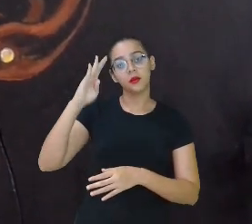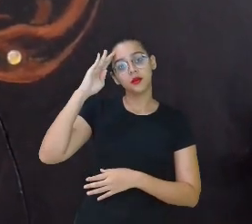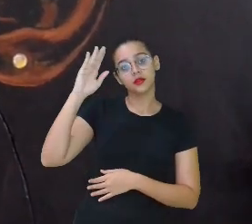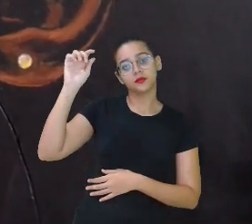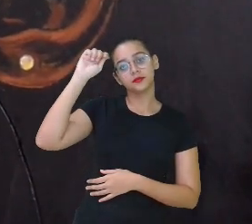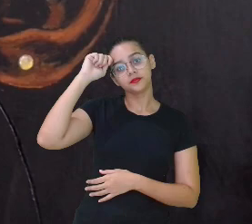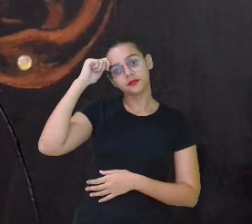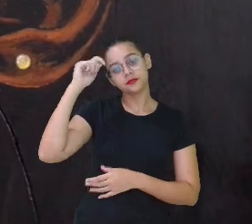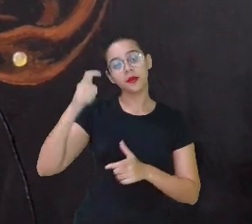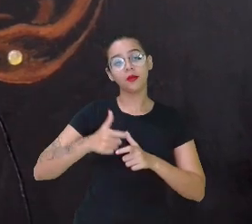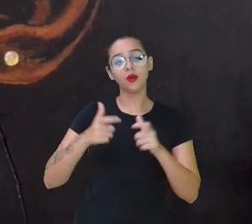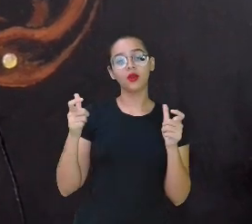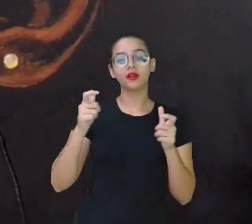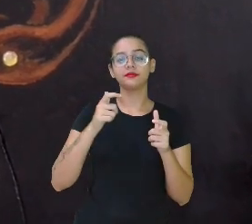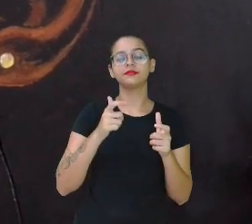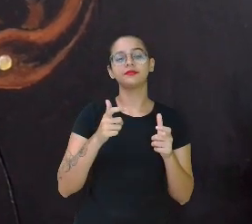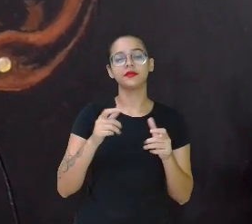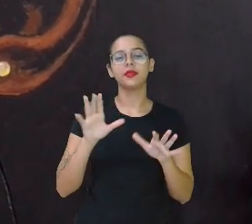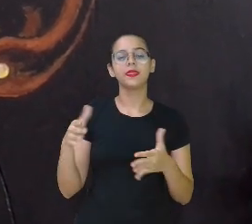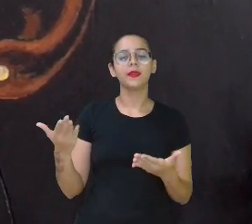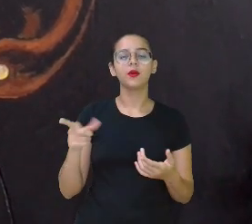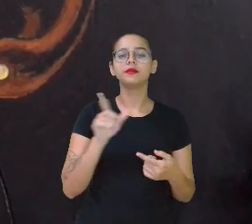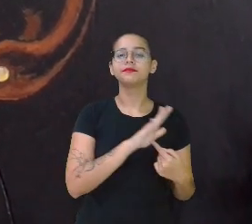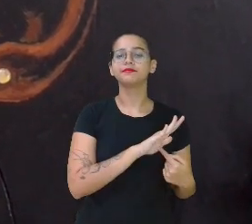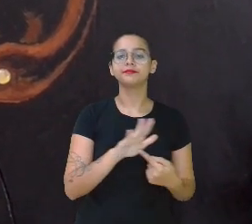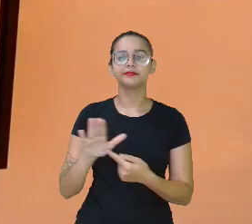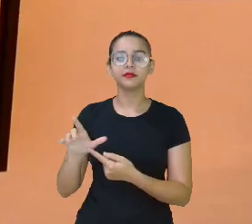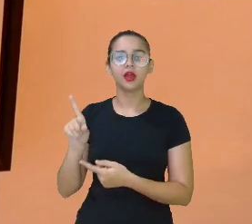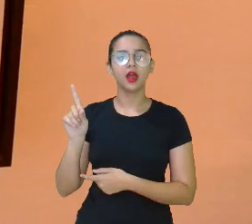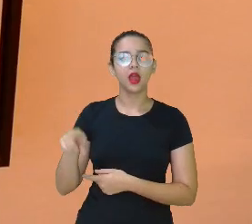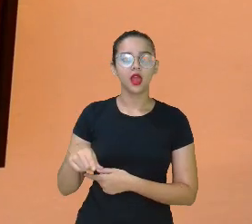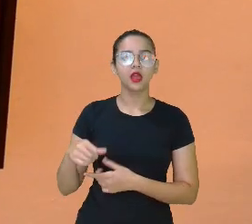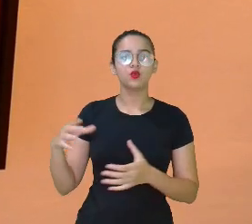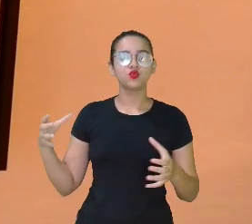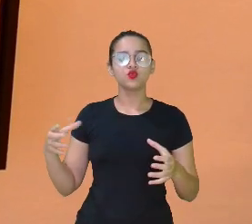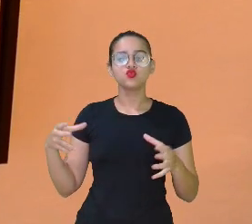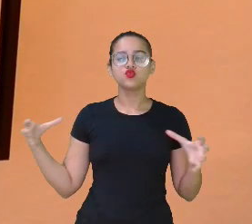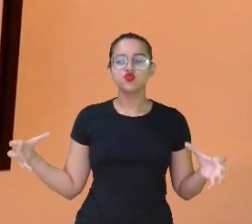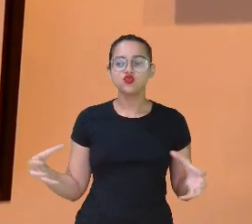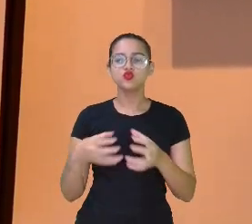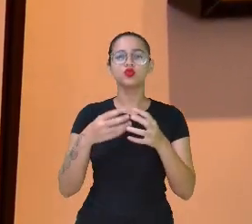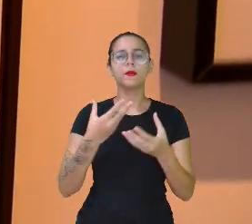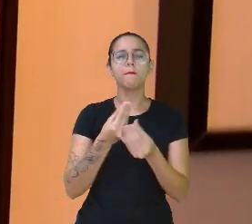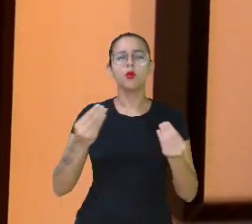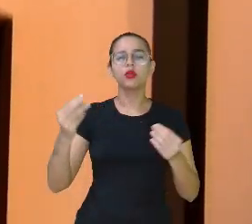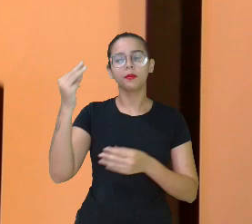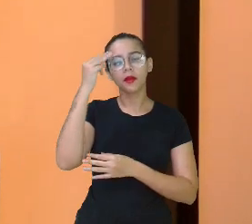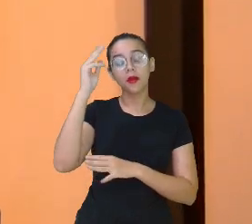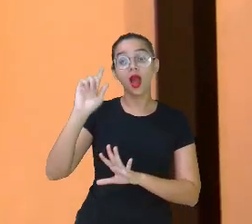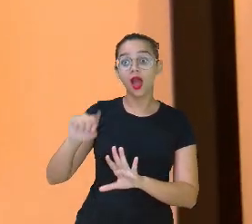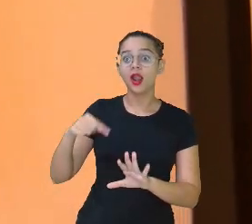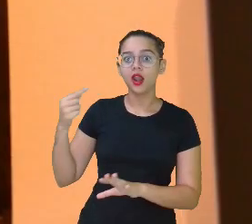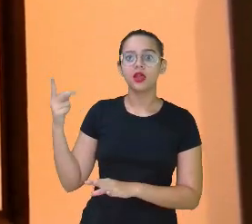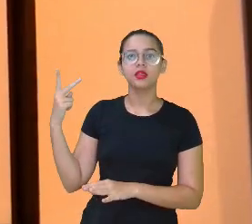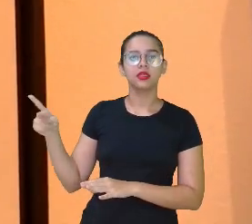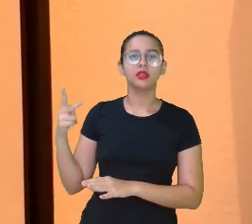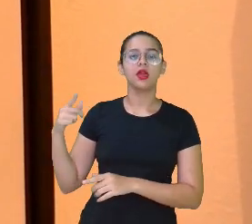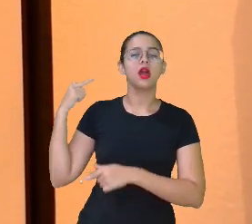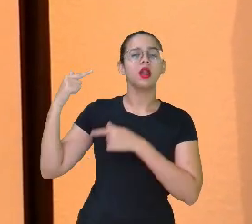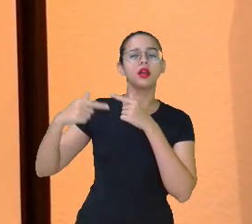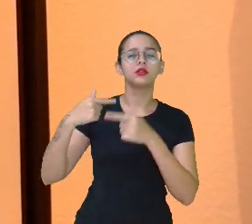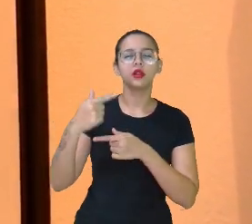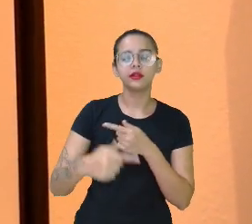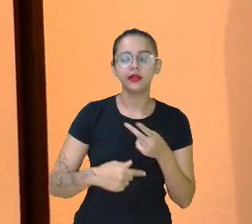né? Então, essa exposição é um coletivo de muitas memórias. Além dessa questão da